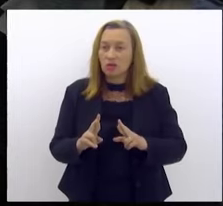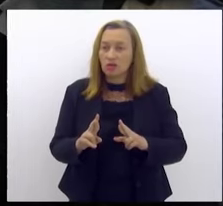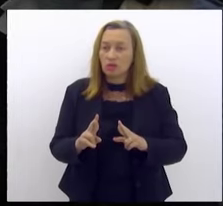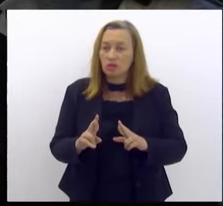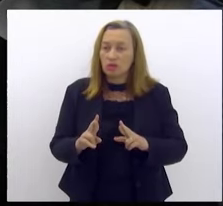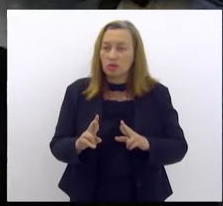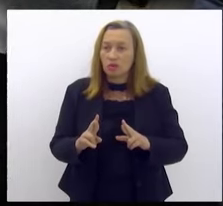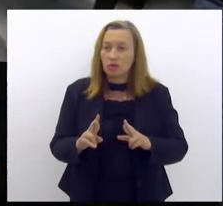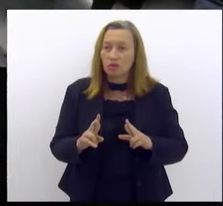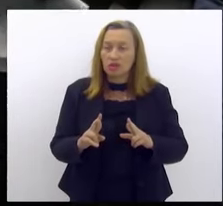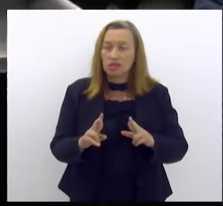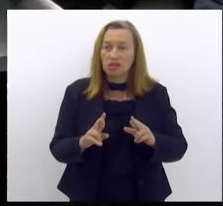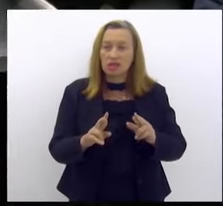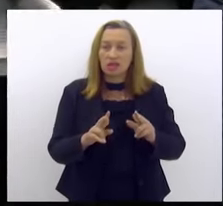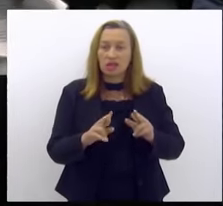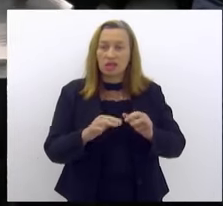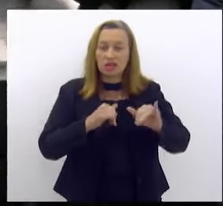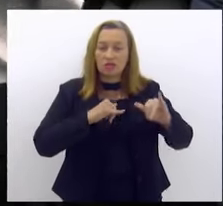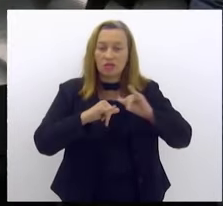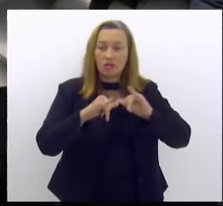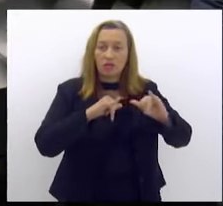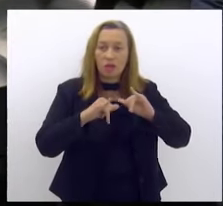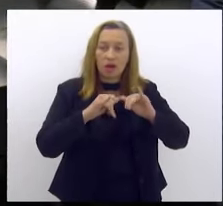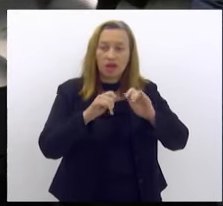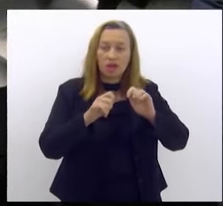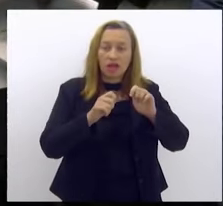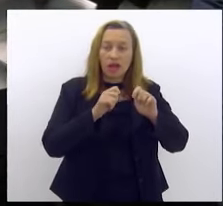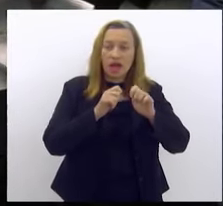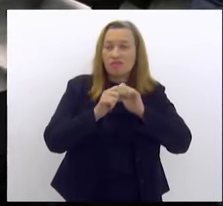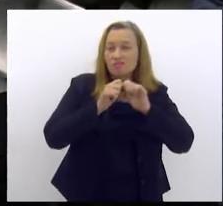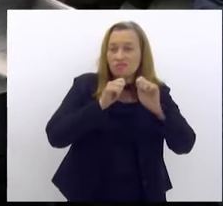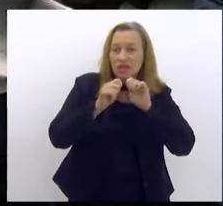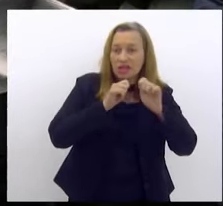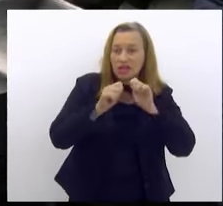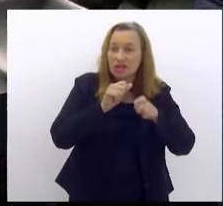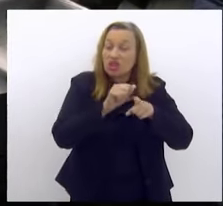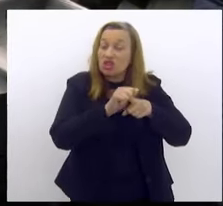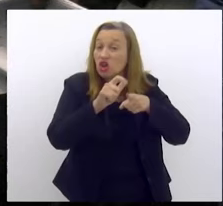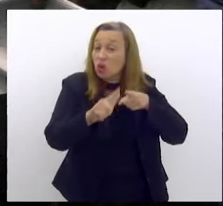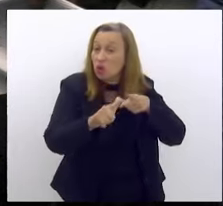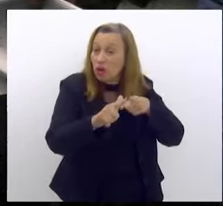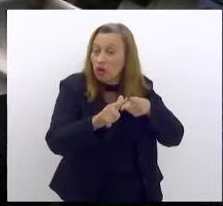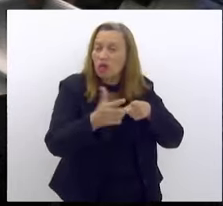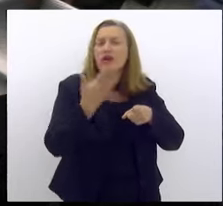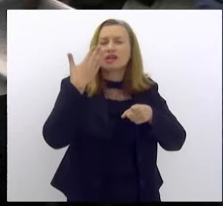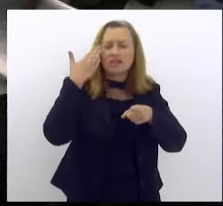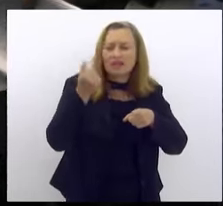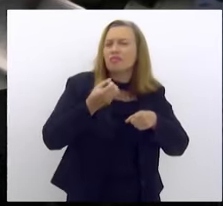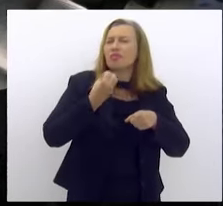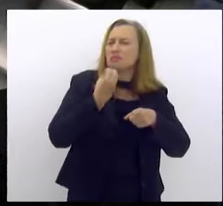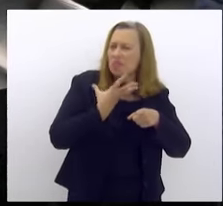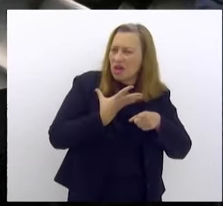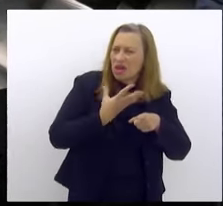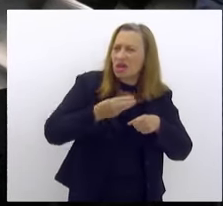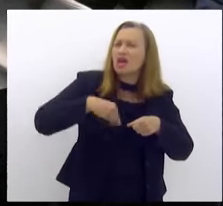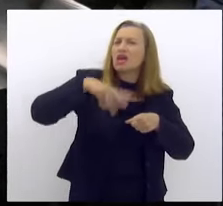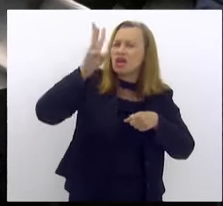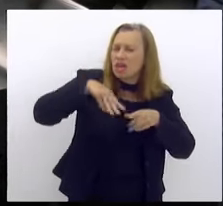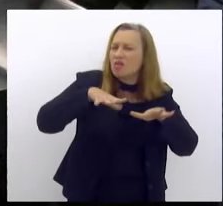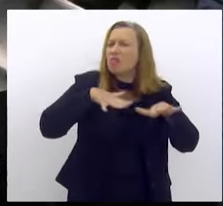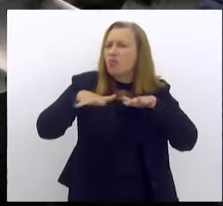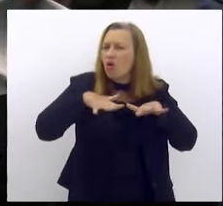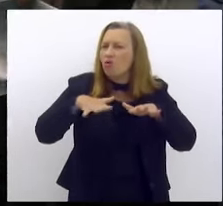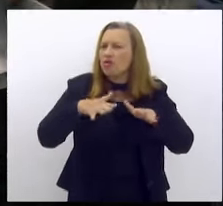pela imprensa, sobretudo a imprensa marrom, a imprensa de aluguel, que a gente sabe muito bem quem move esse tipo